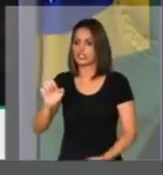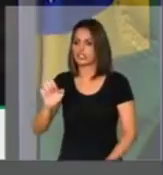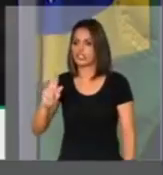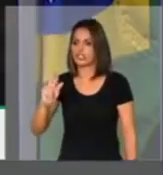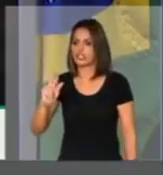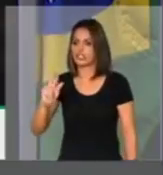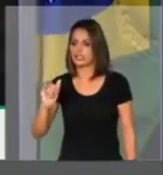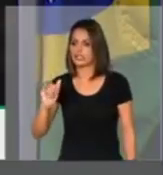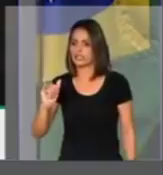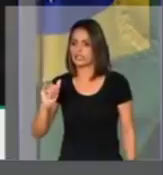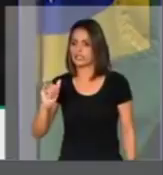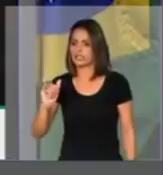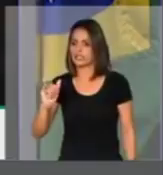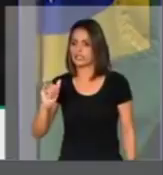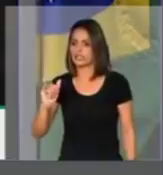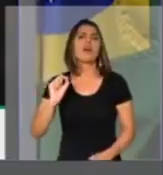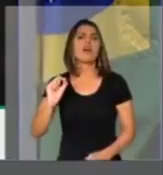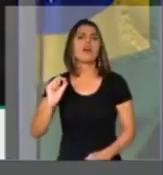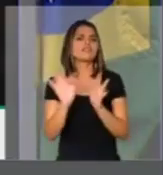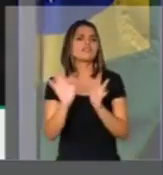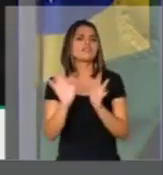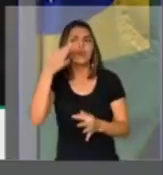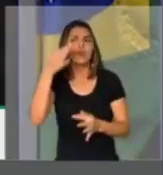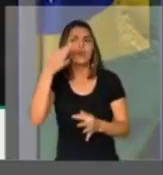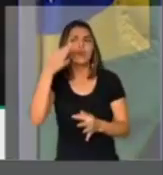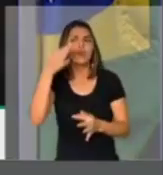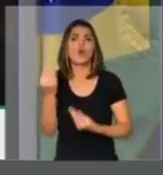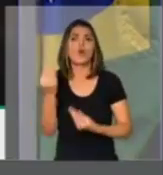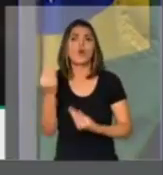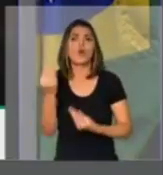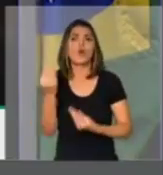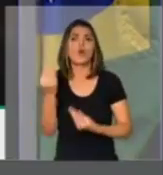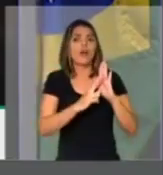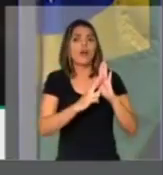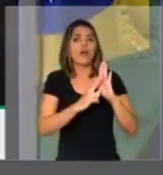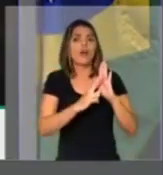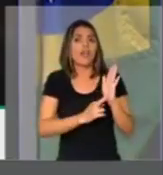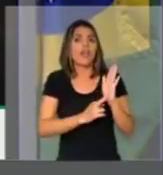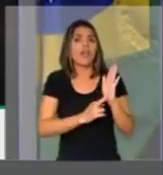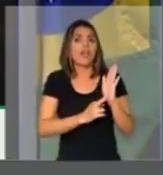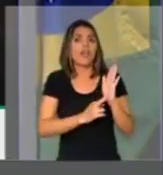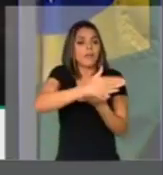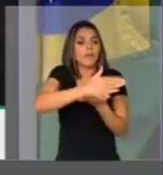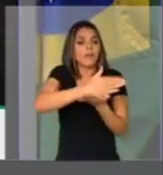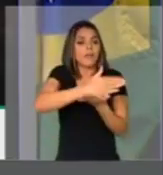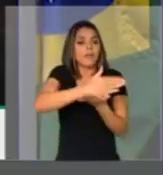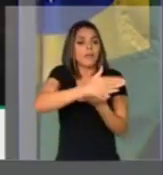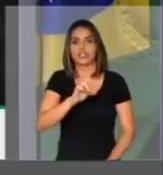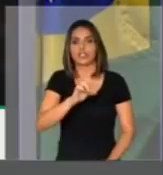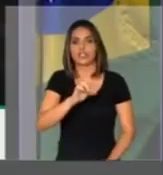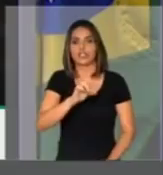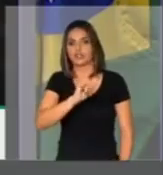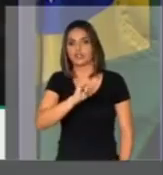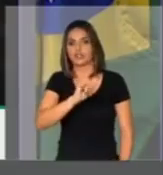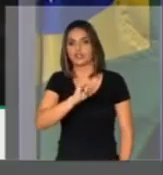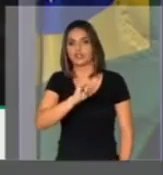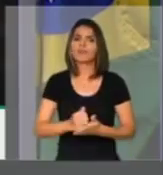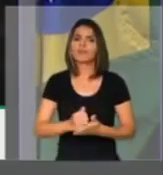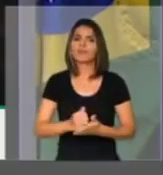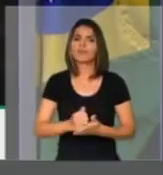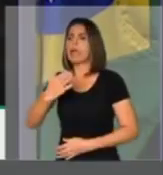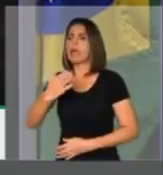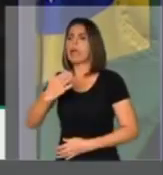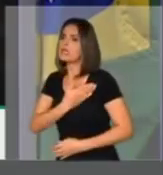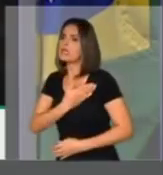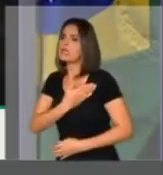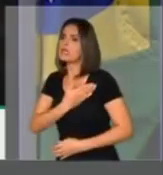muito simples entender esse raciocínio, né? O nosso sistema de repartição geracional. Sempre você tem algum amigo, algum primo ou quem quer